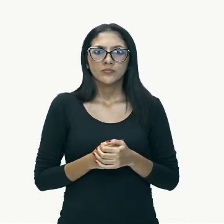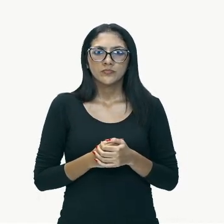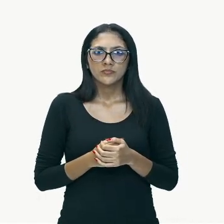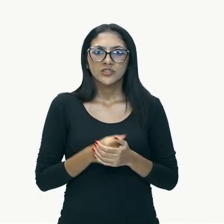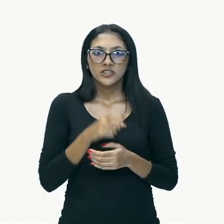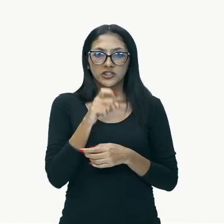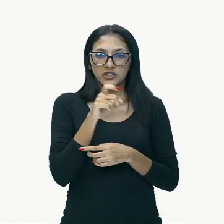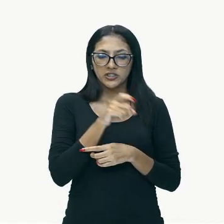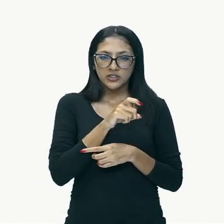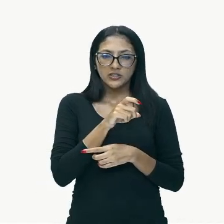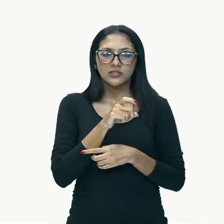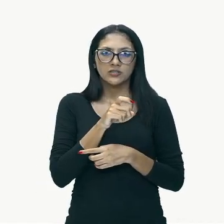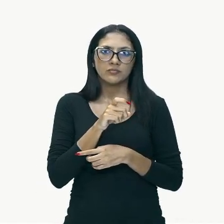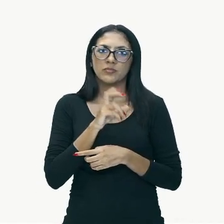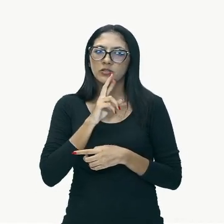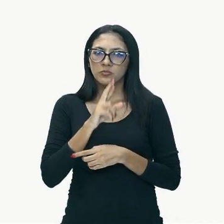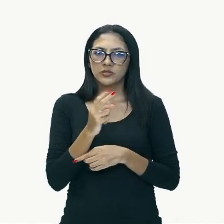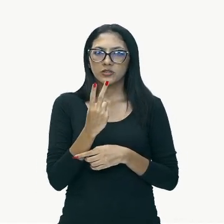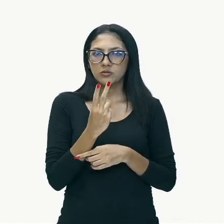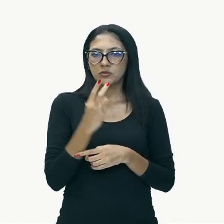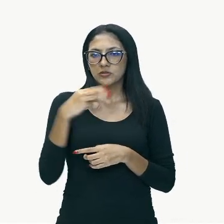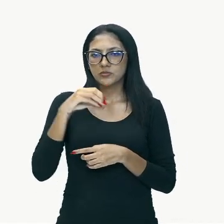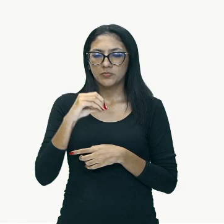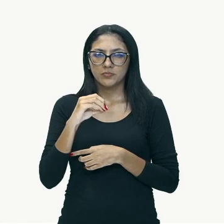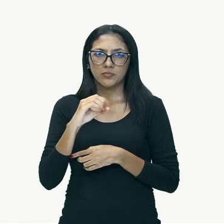2 mols.